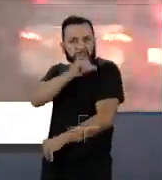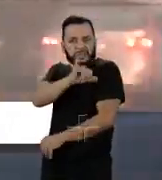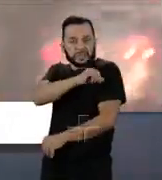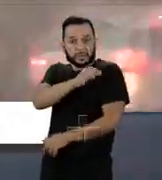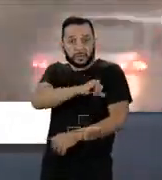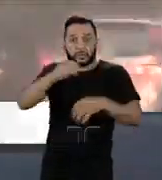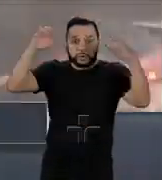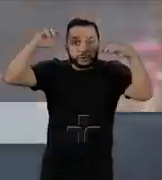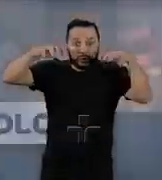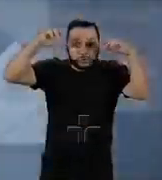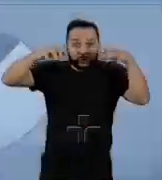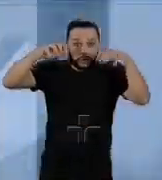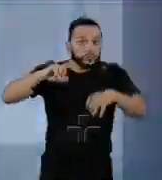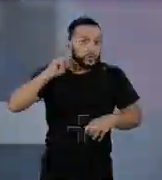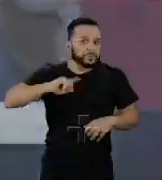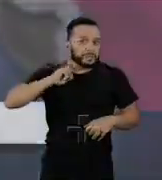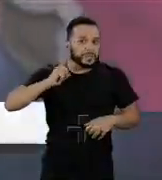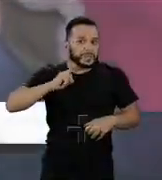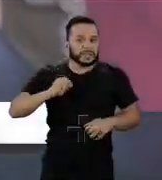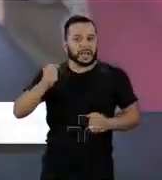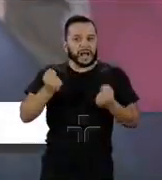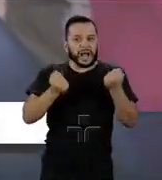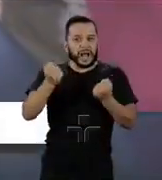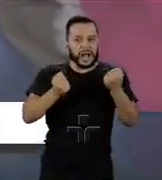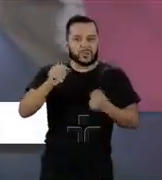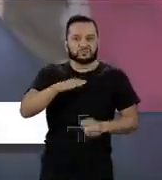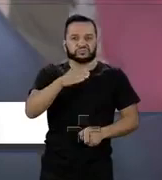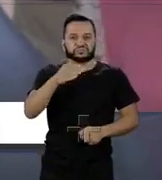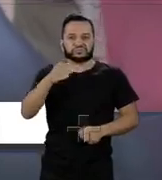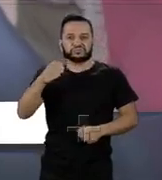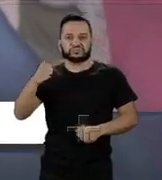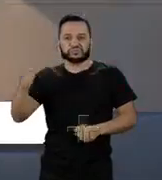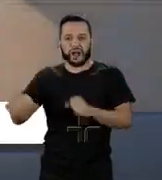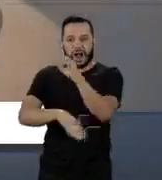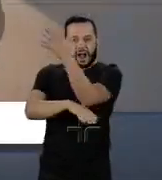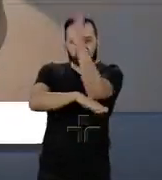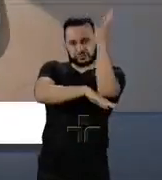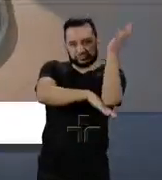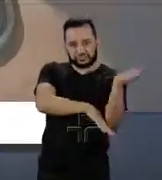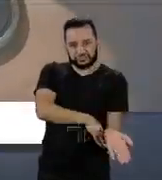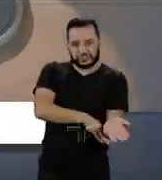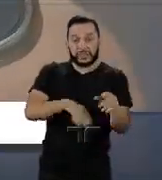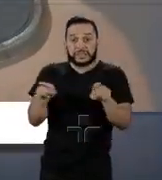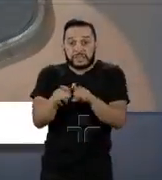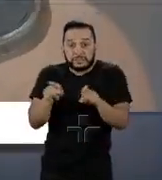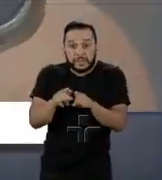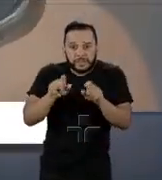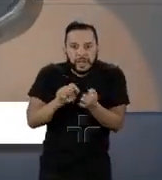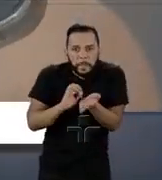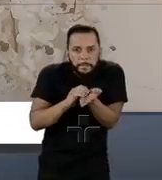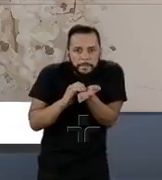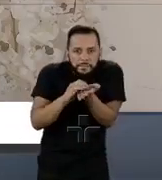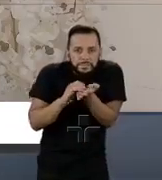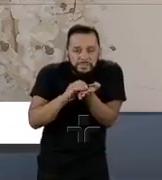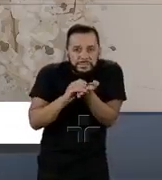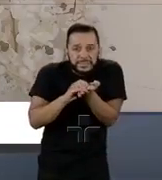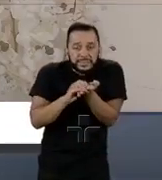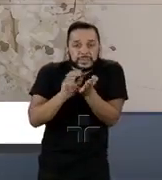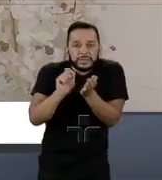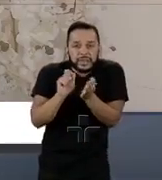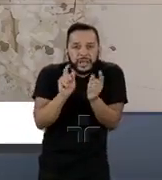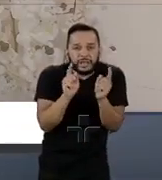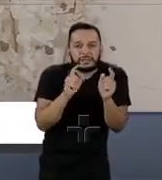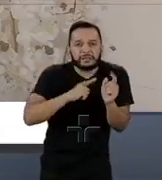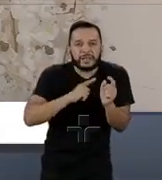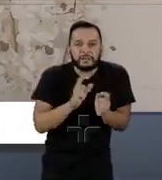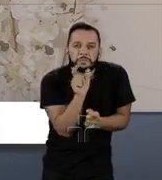e derruba árvores. A escrita na era da tecnologia ganha abreviações e problemas de interpretação. O texto